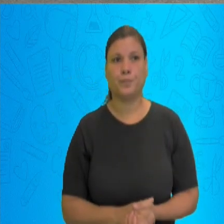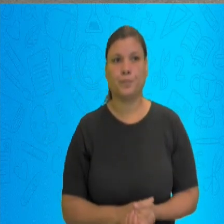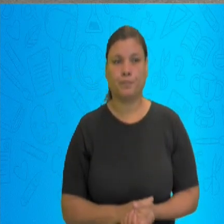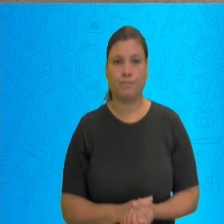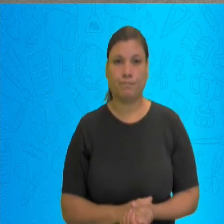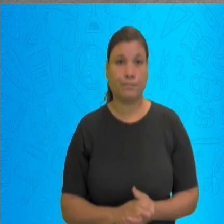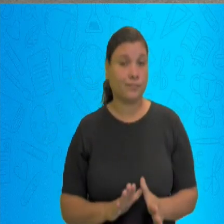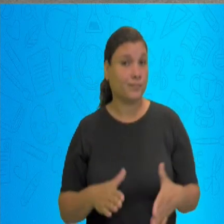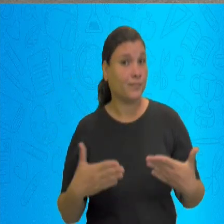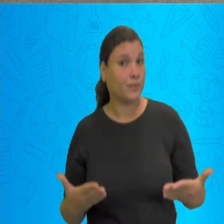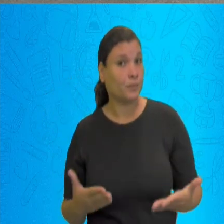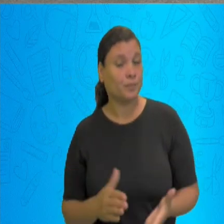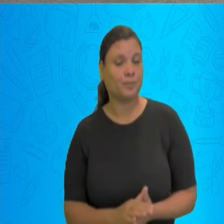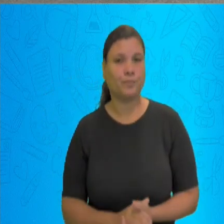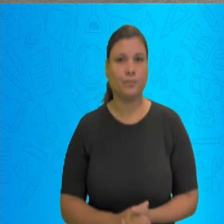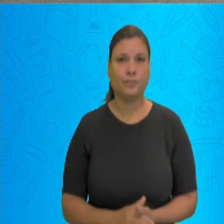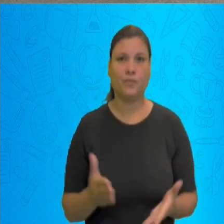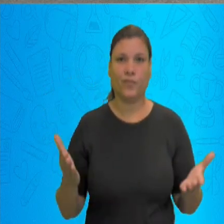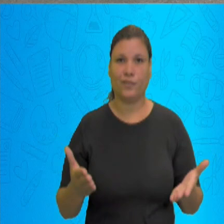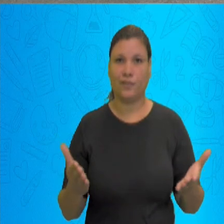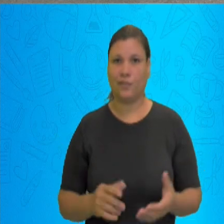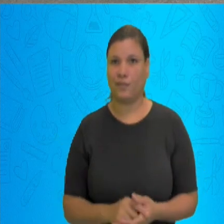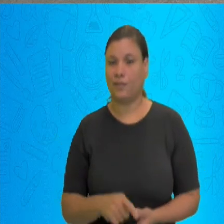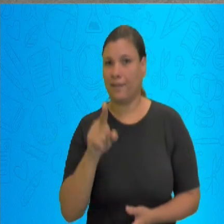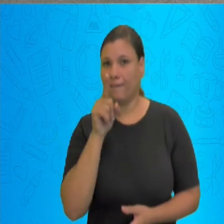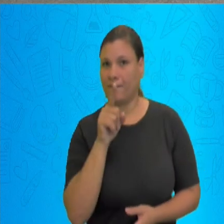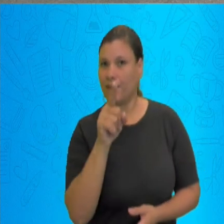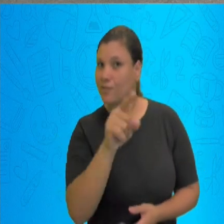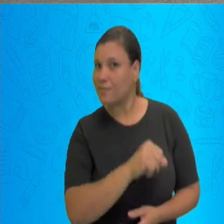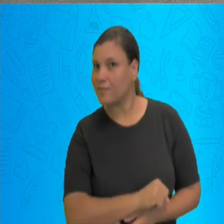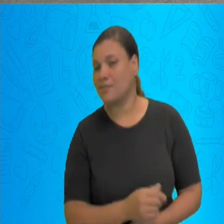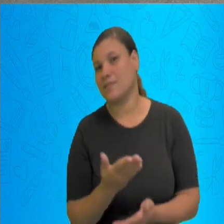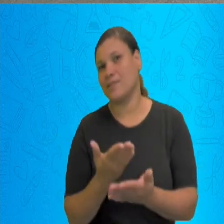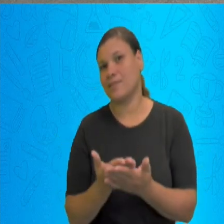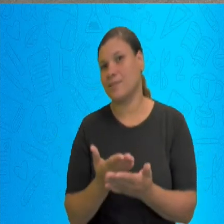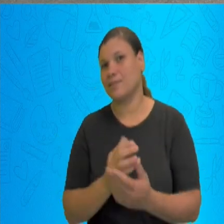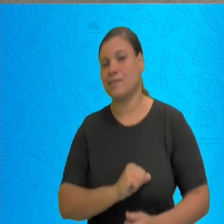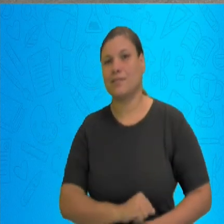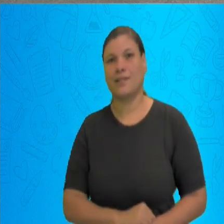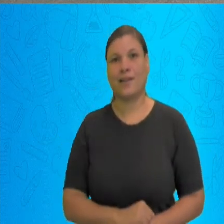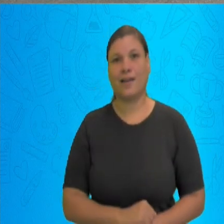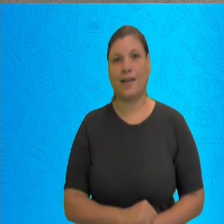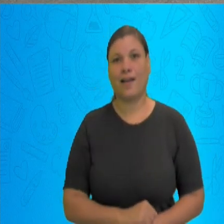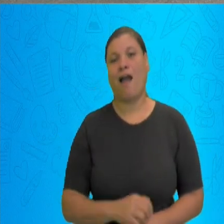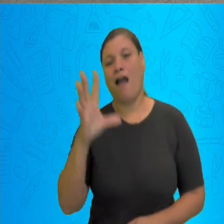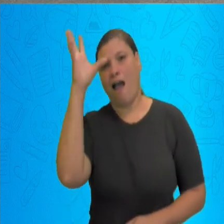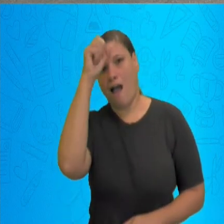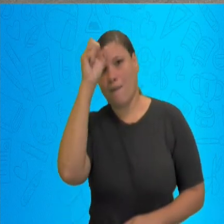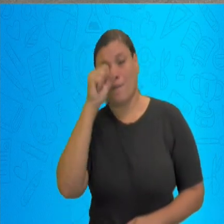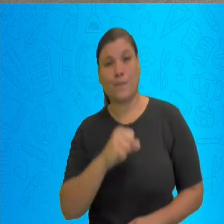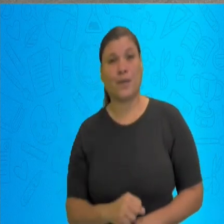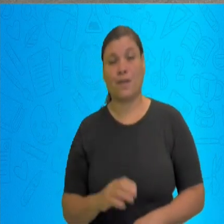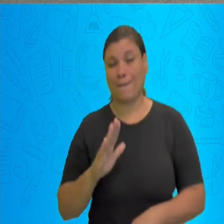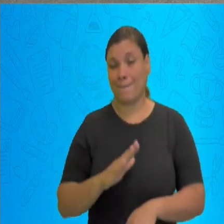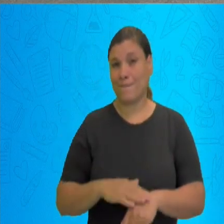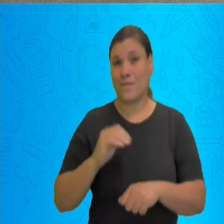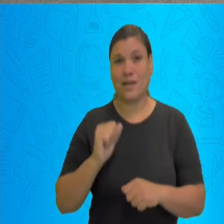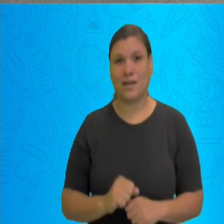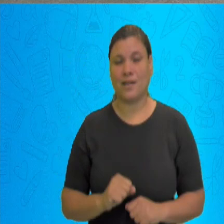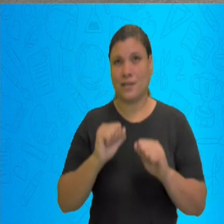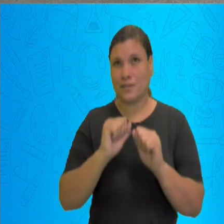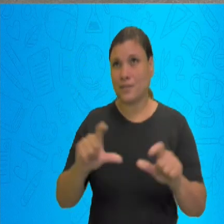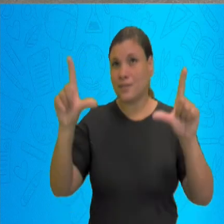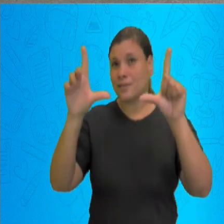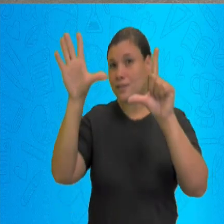Bem, agora é com vocês. Momento prático. É hora de vocês acessarem a